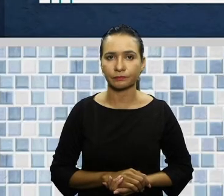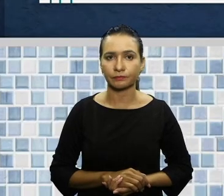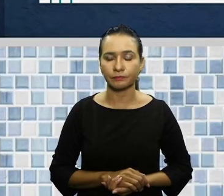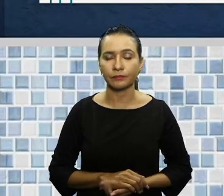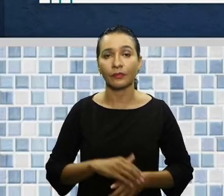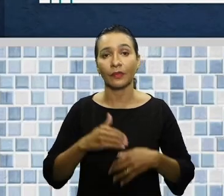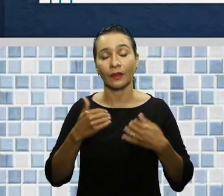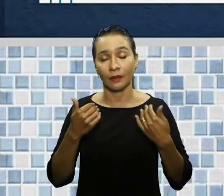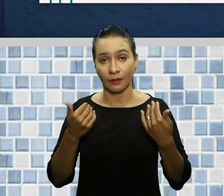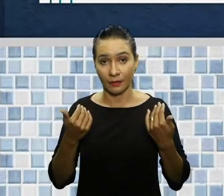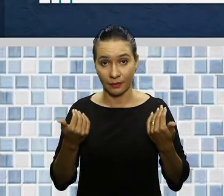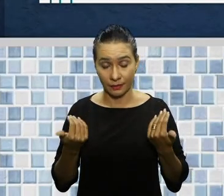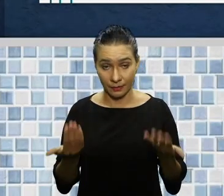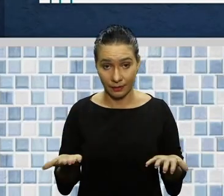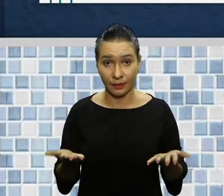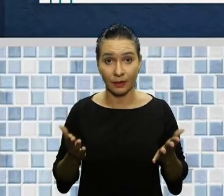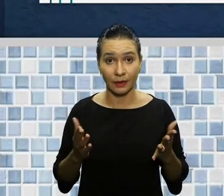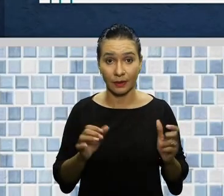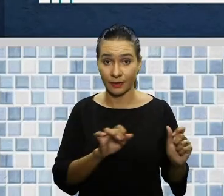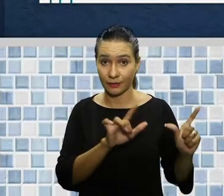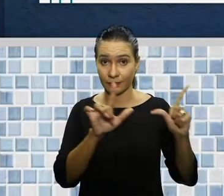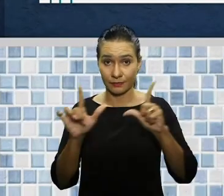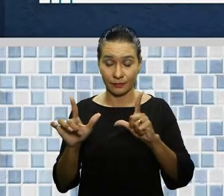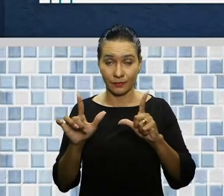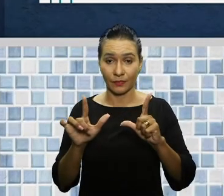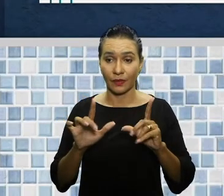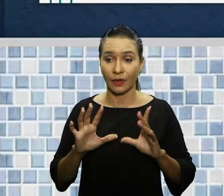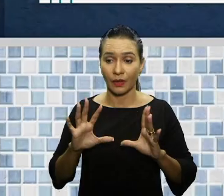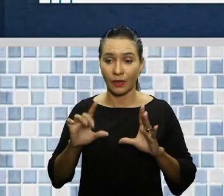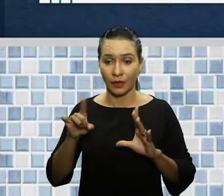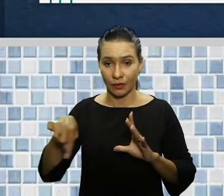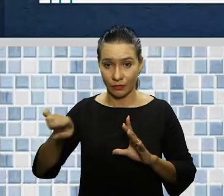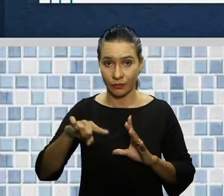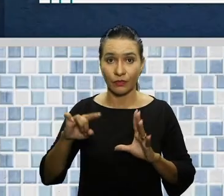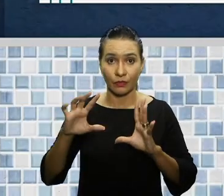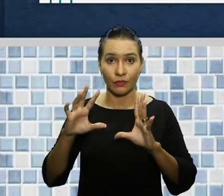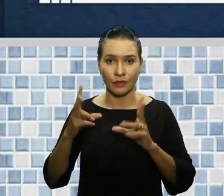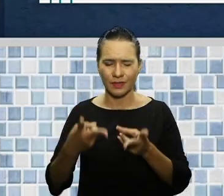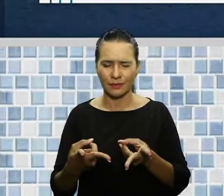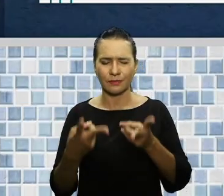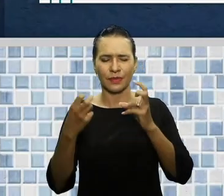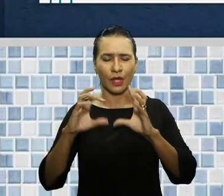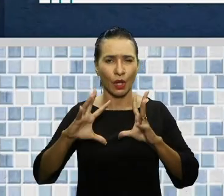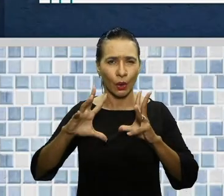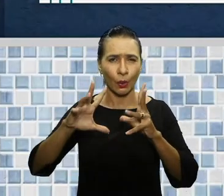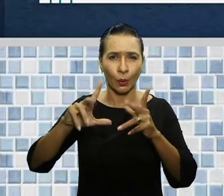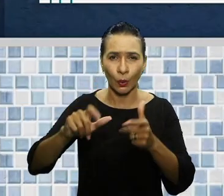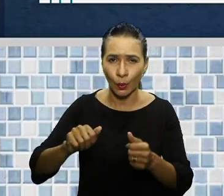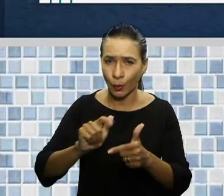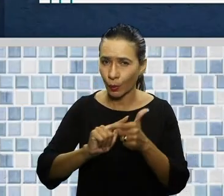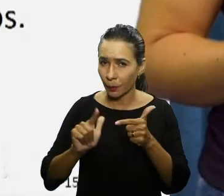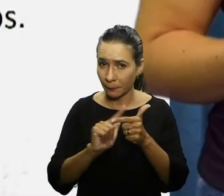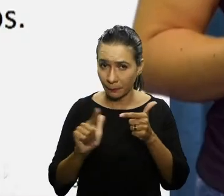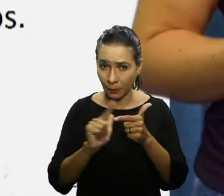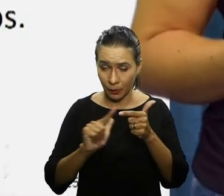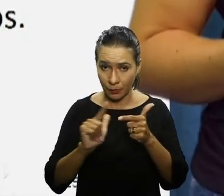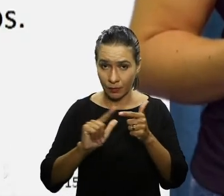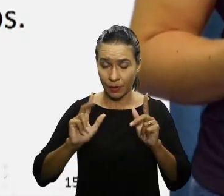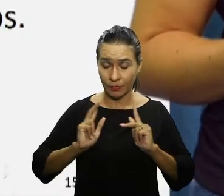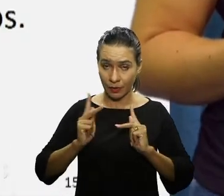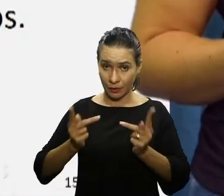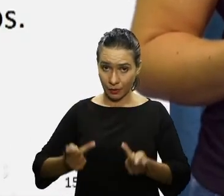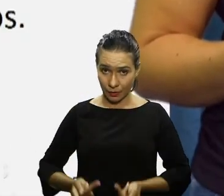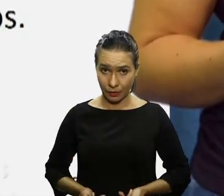Então, vendo todos esses danos que o homem causa, né, ao ambiente,